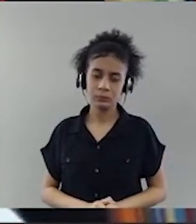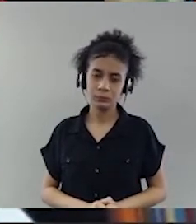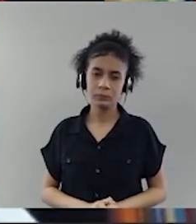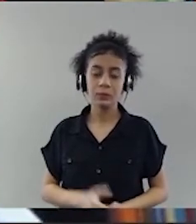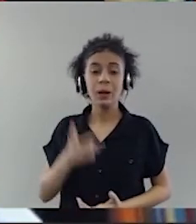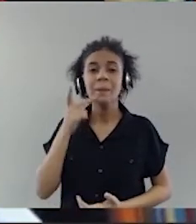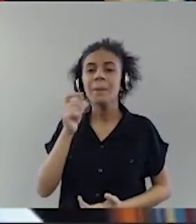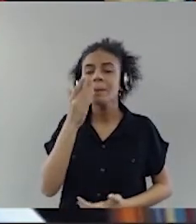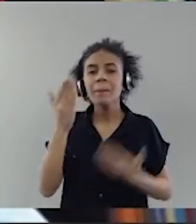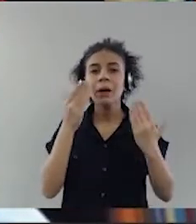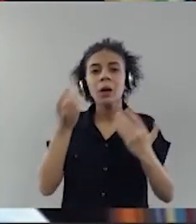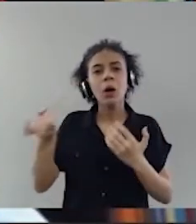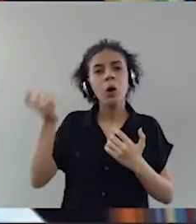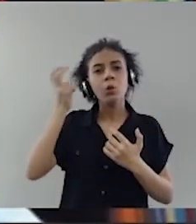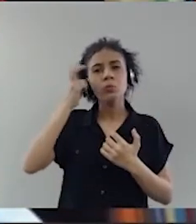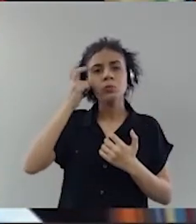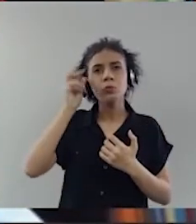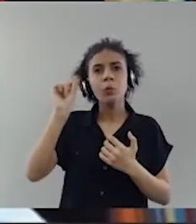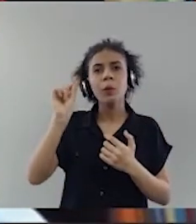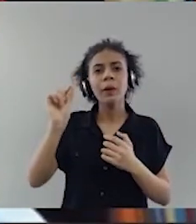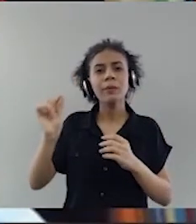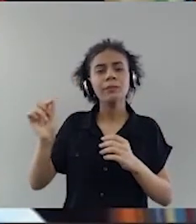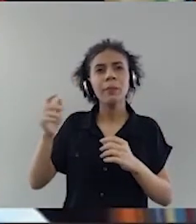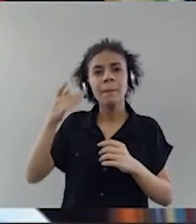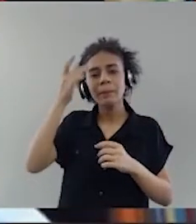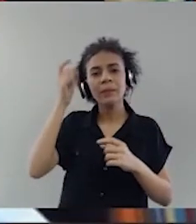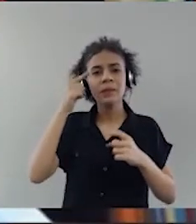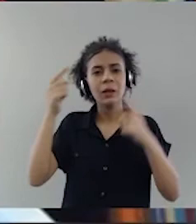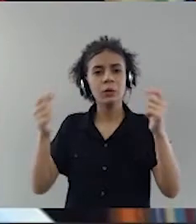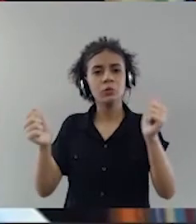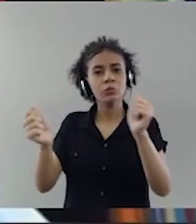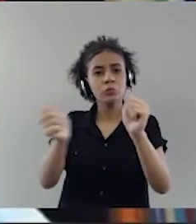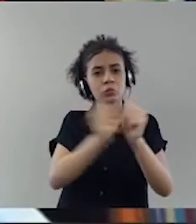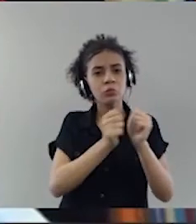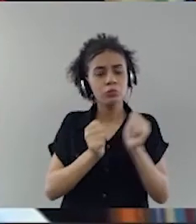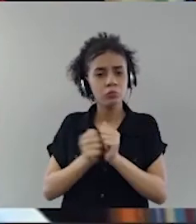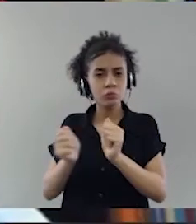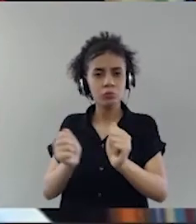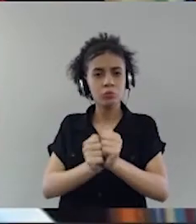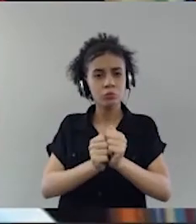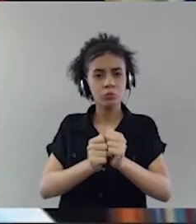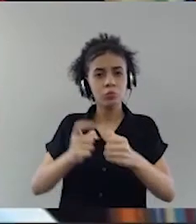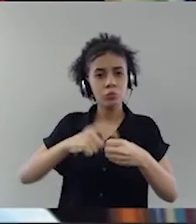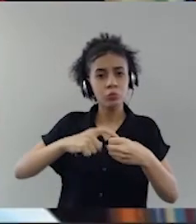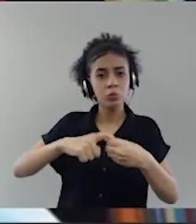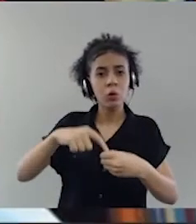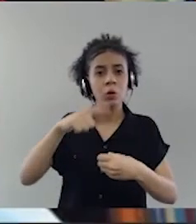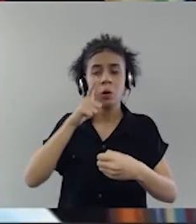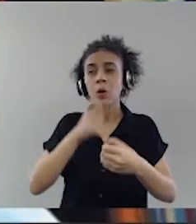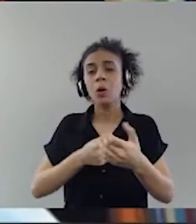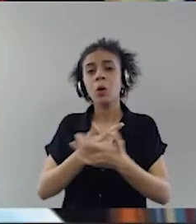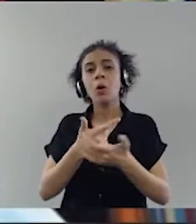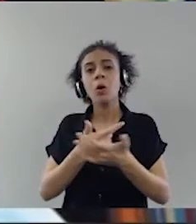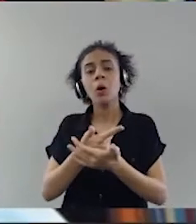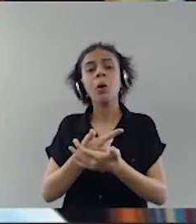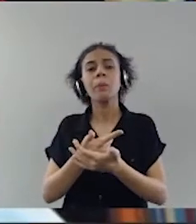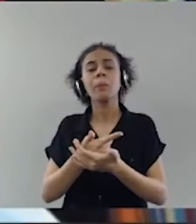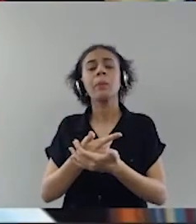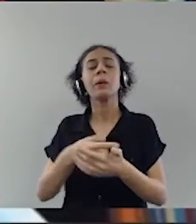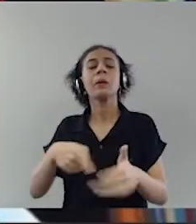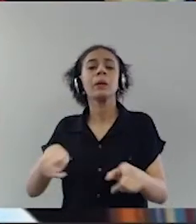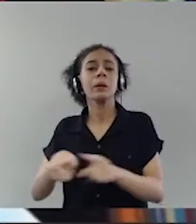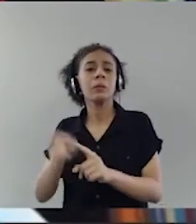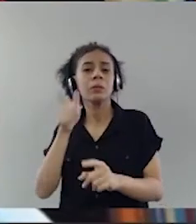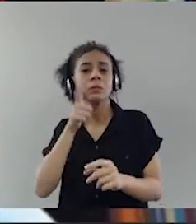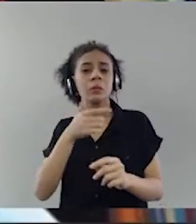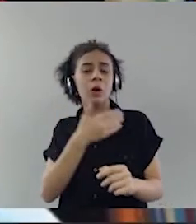compras compartilhadas, de melhor planejamento, de cooperação conjunta por parte dos entes para que tenham uma governança das